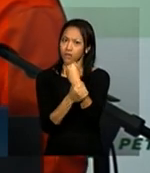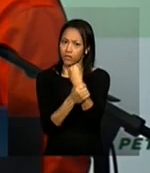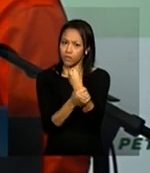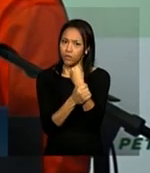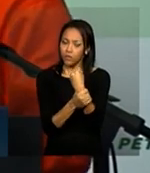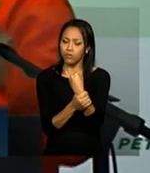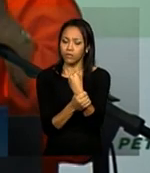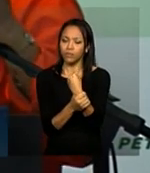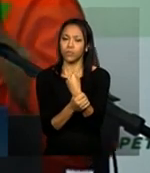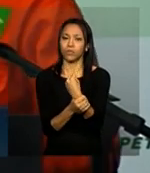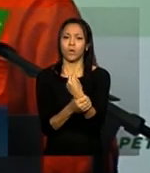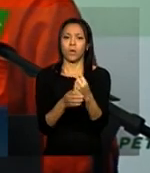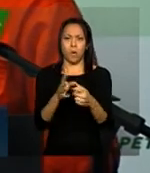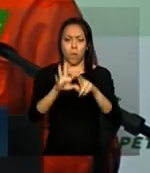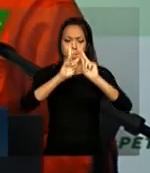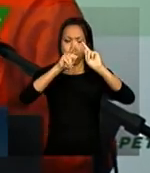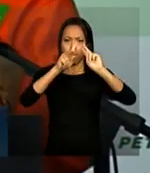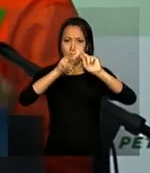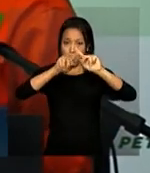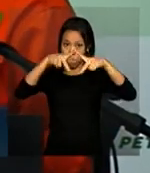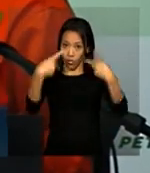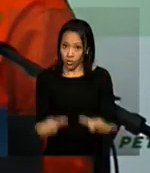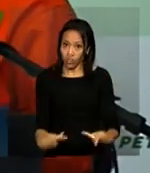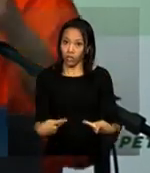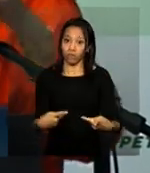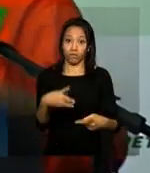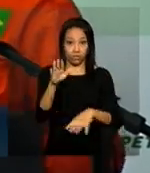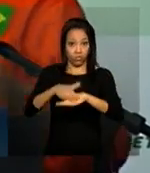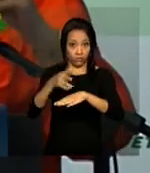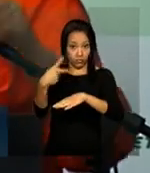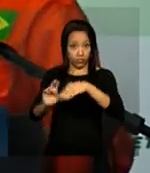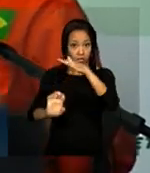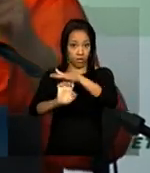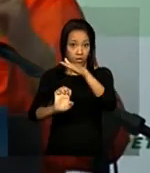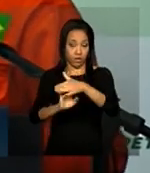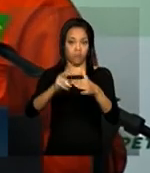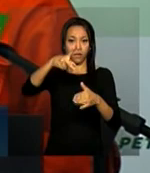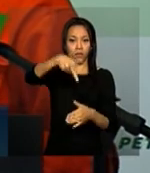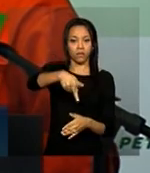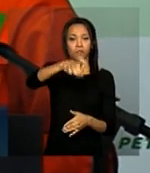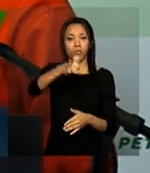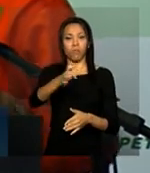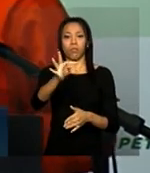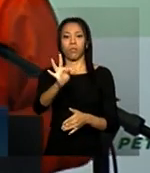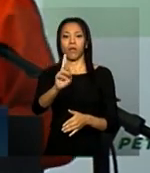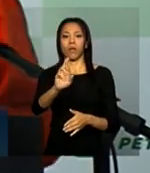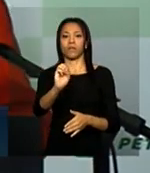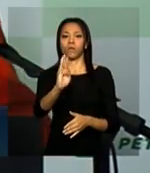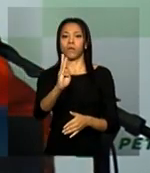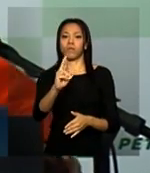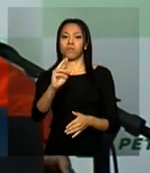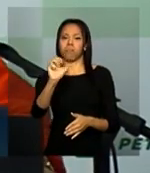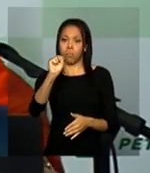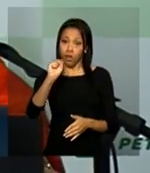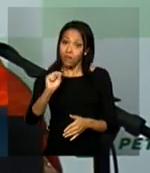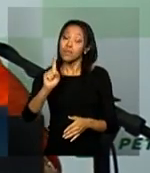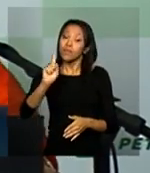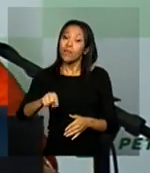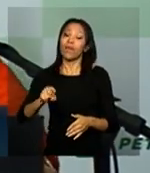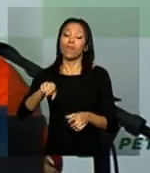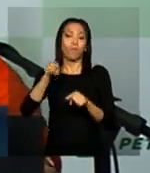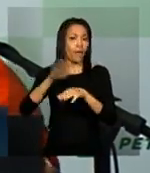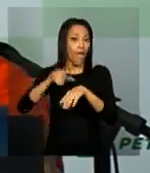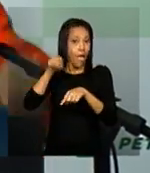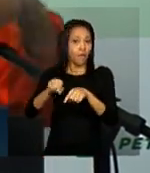de demanda que os projetos da Petrobras representam para um país. Por que isso? Porque a